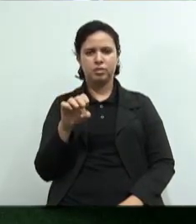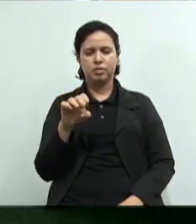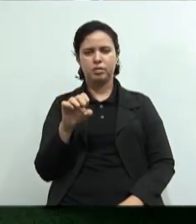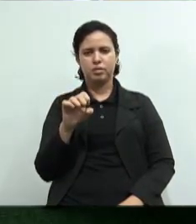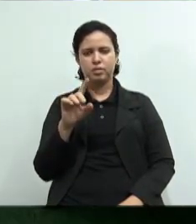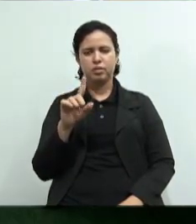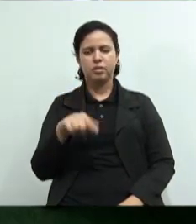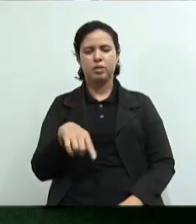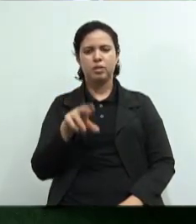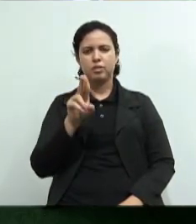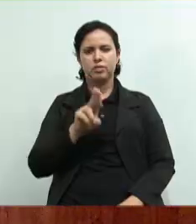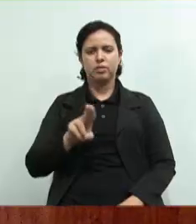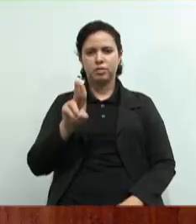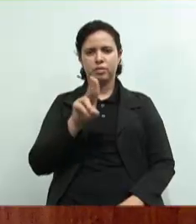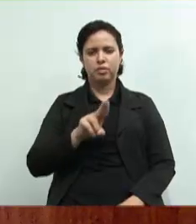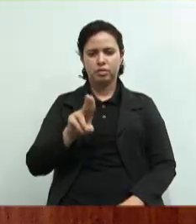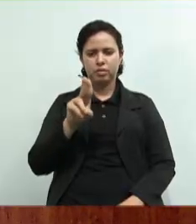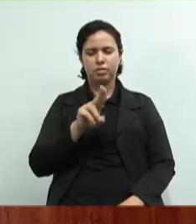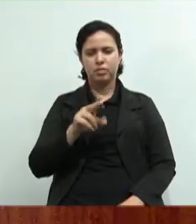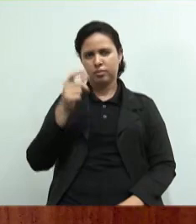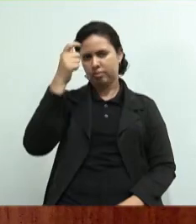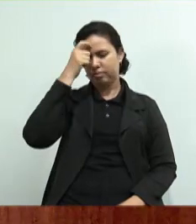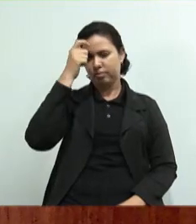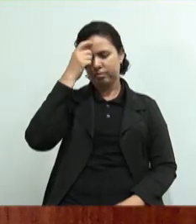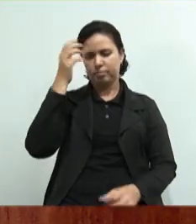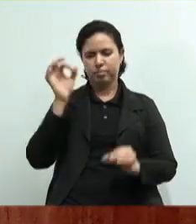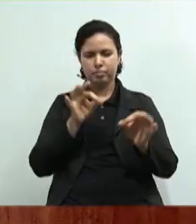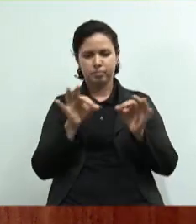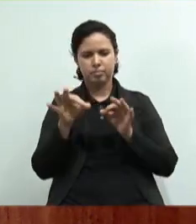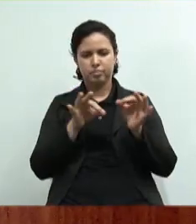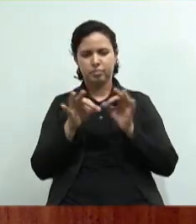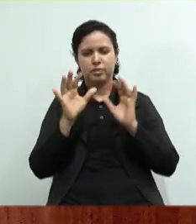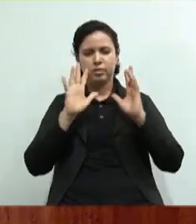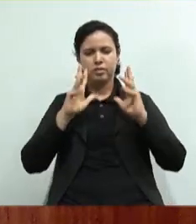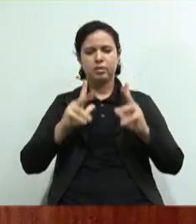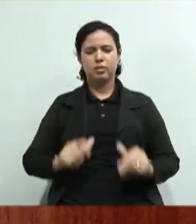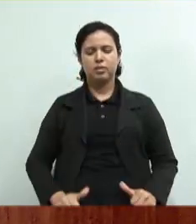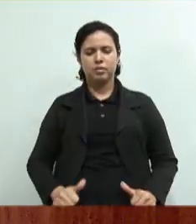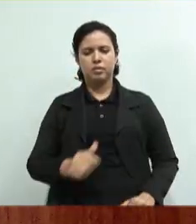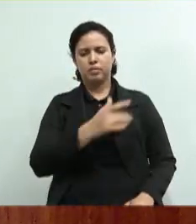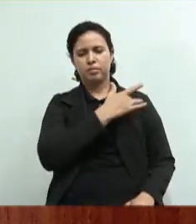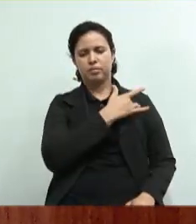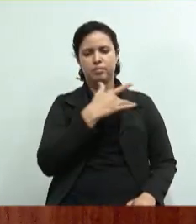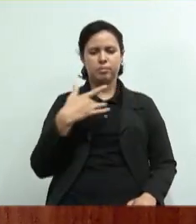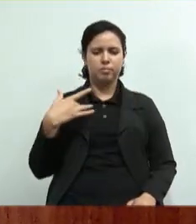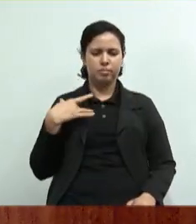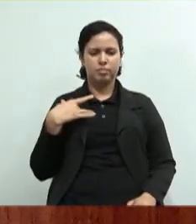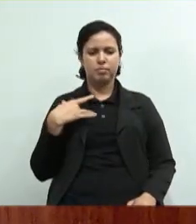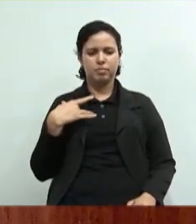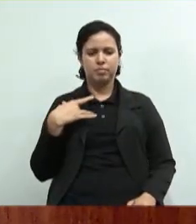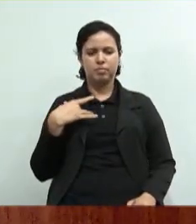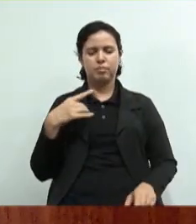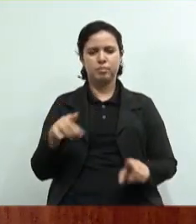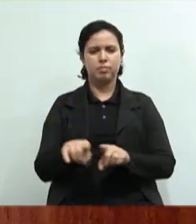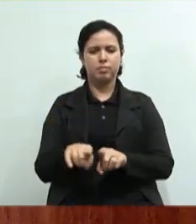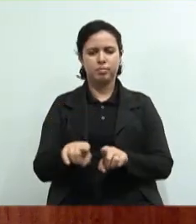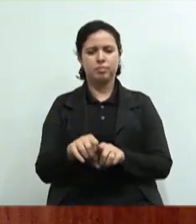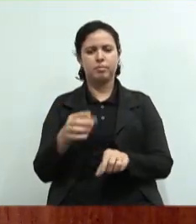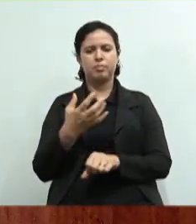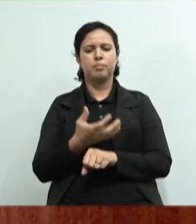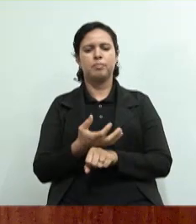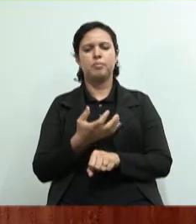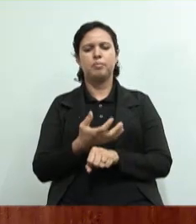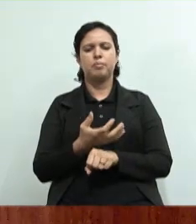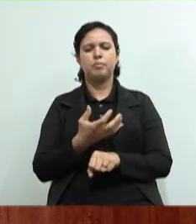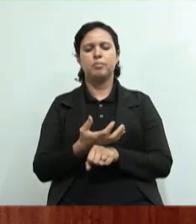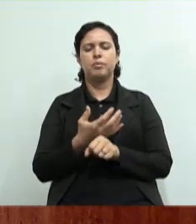senso de utilização, senso de ordenação, senso de limpeza, senso de saúde e o senso de disciplina.